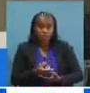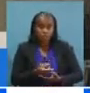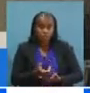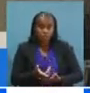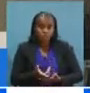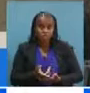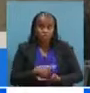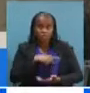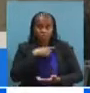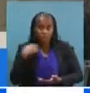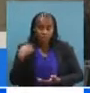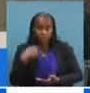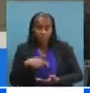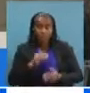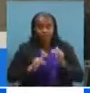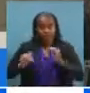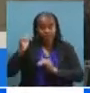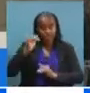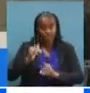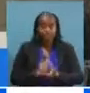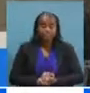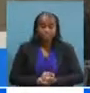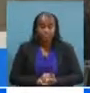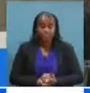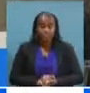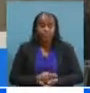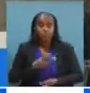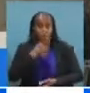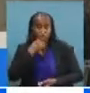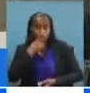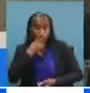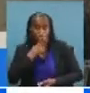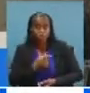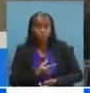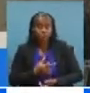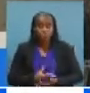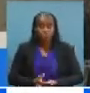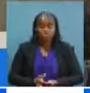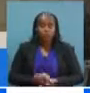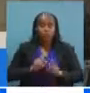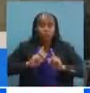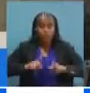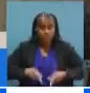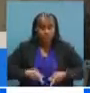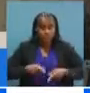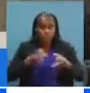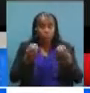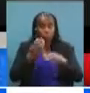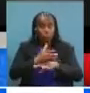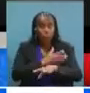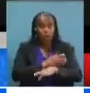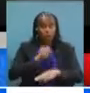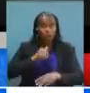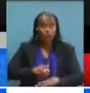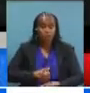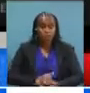lado as consequências do consumo começam muito antes da morte